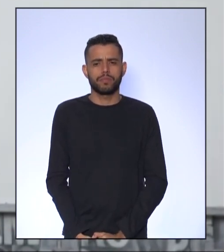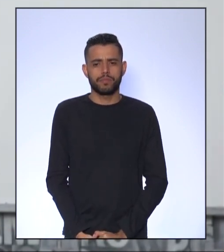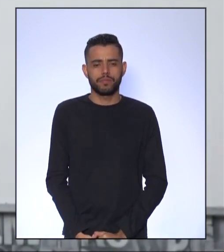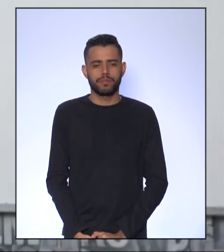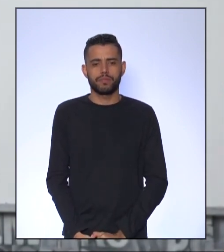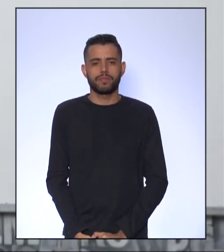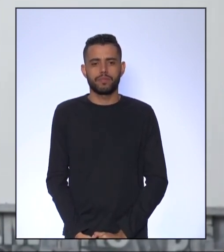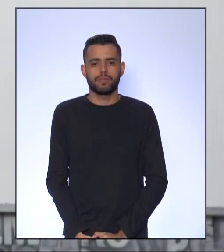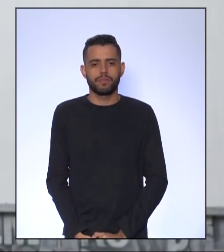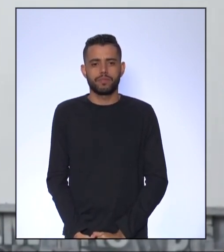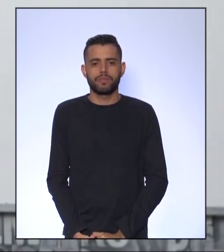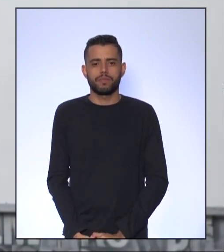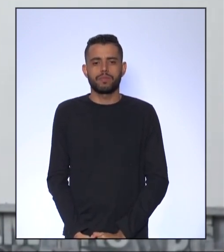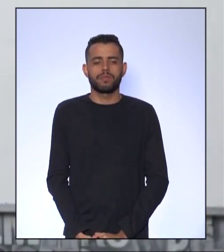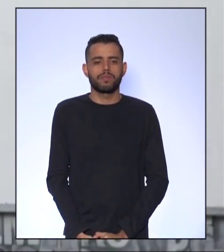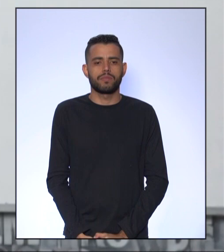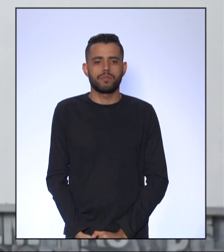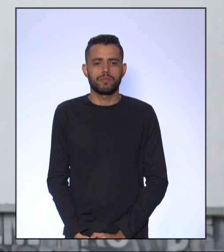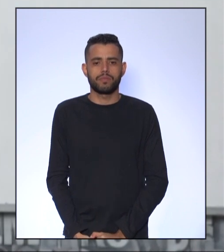revolução